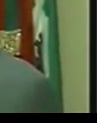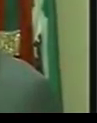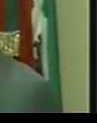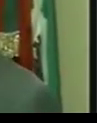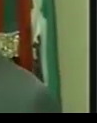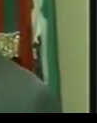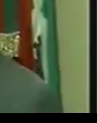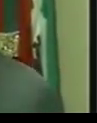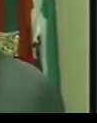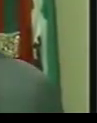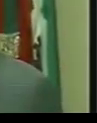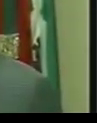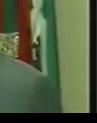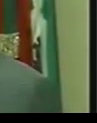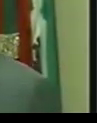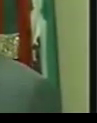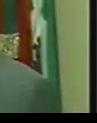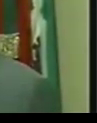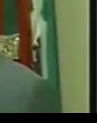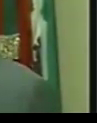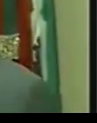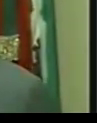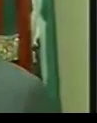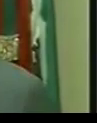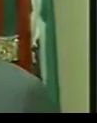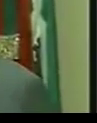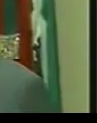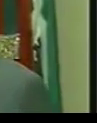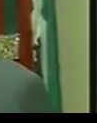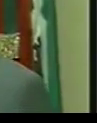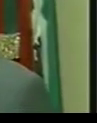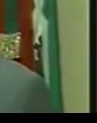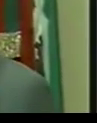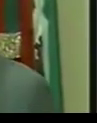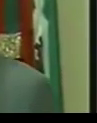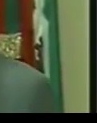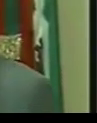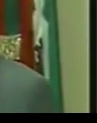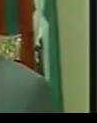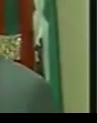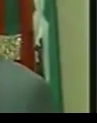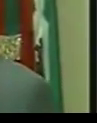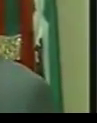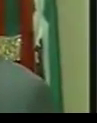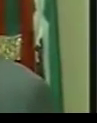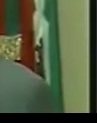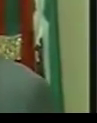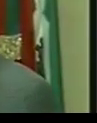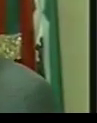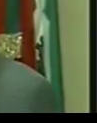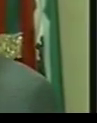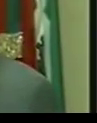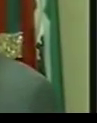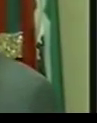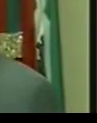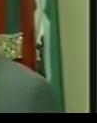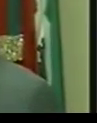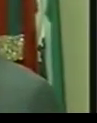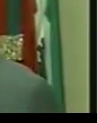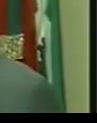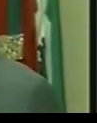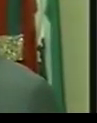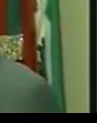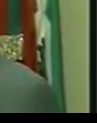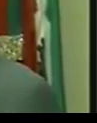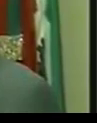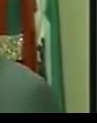a 28 municípios aqui da nossa região, onde os estudantes irão então assistir a essa peça, que tem